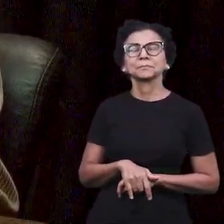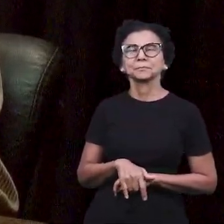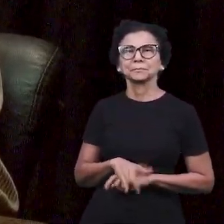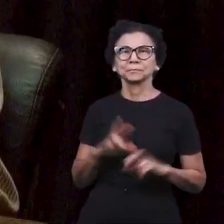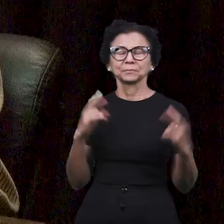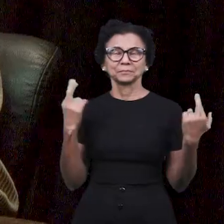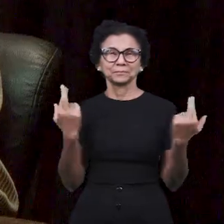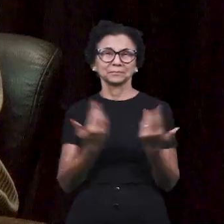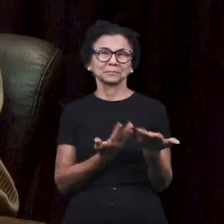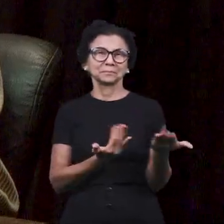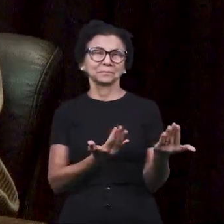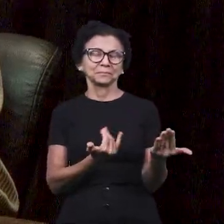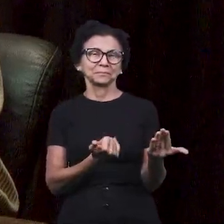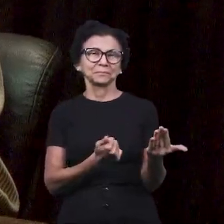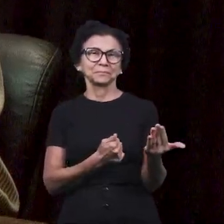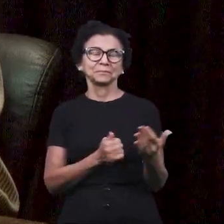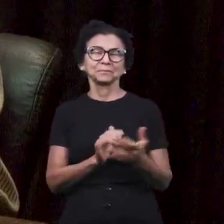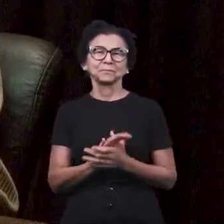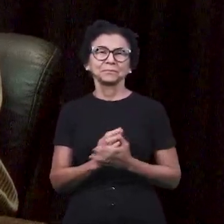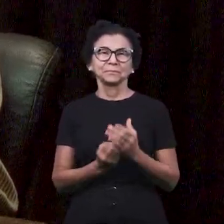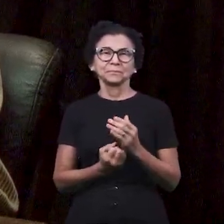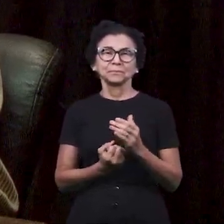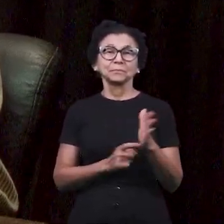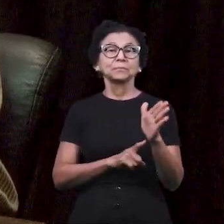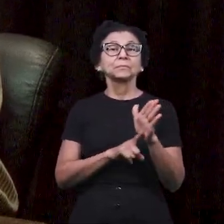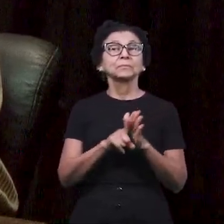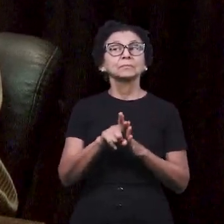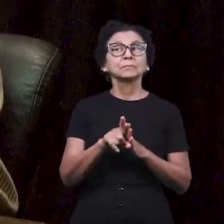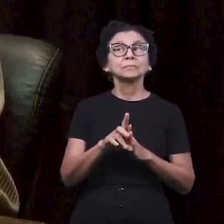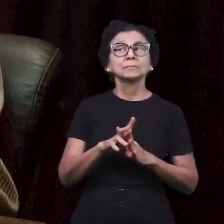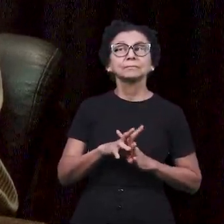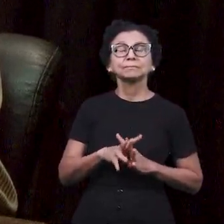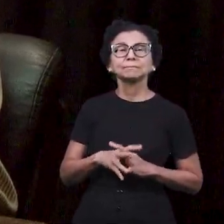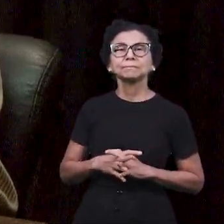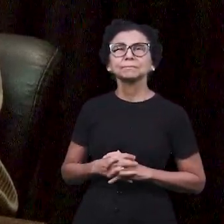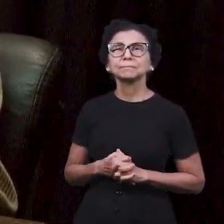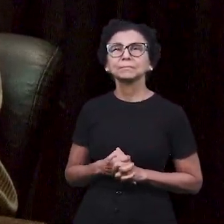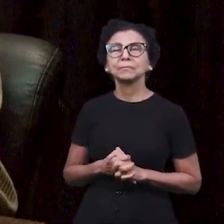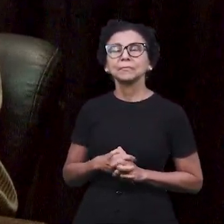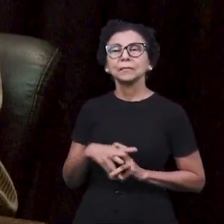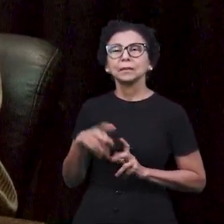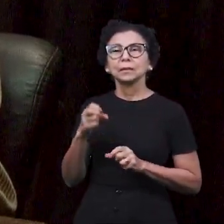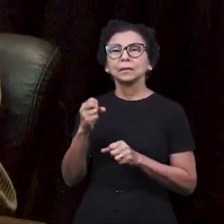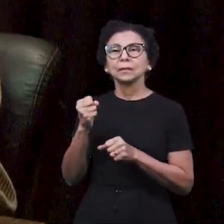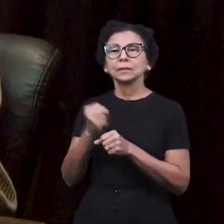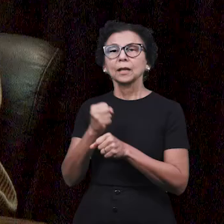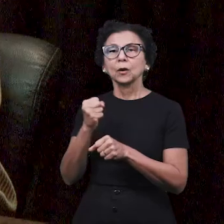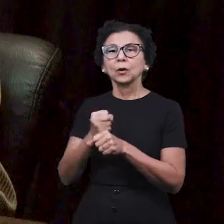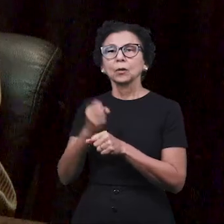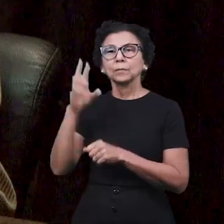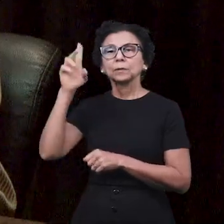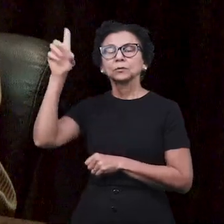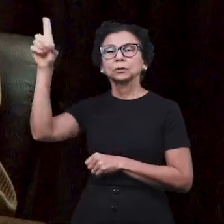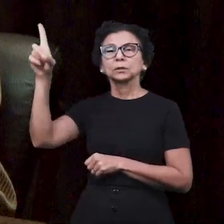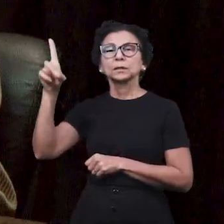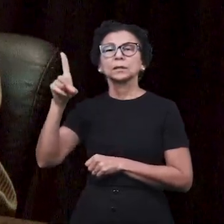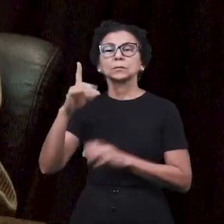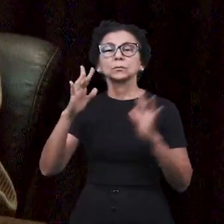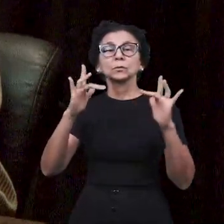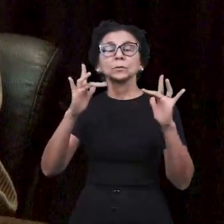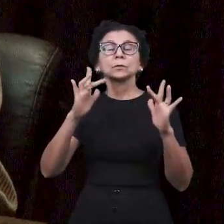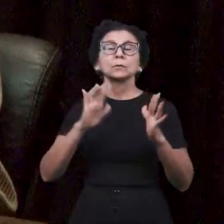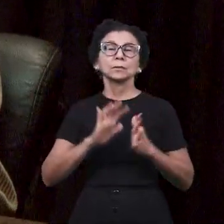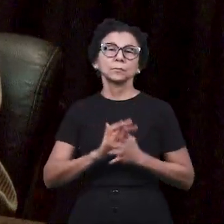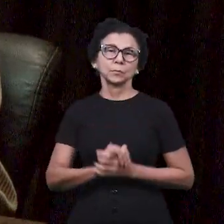aquelas reuniões de jovens, e a pergunta era o seguinte: como que é o namoro na obra? O namoro na